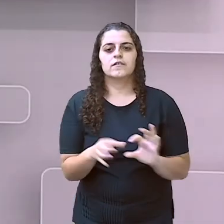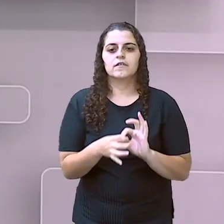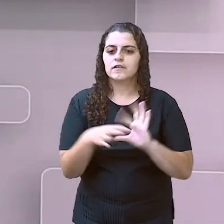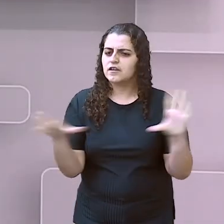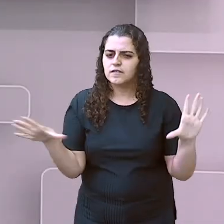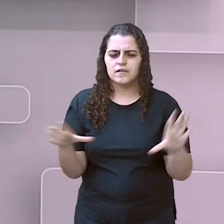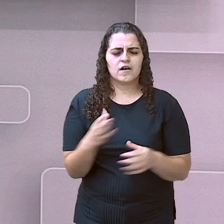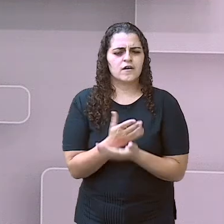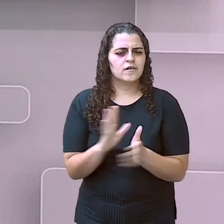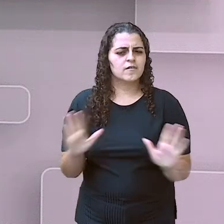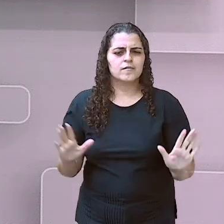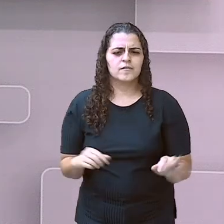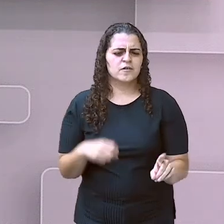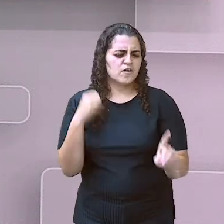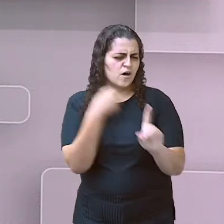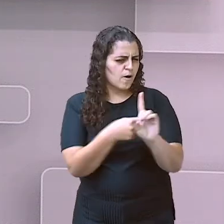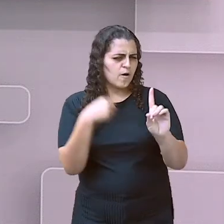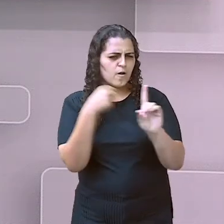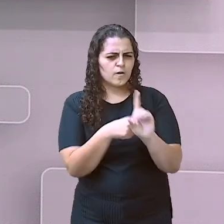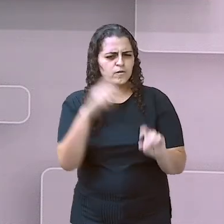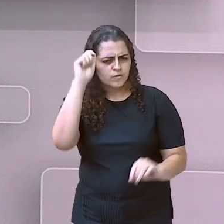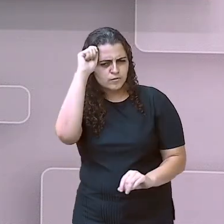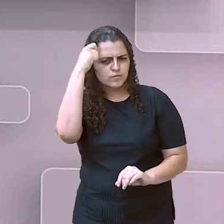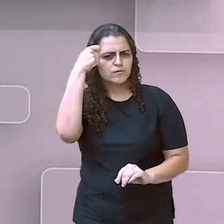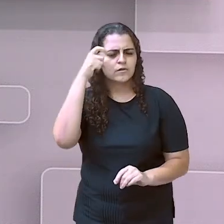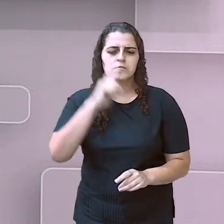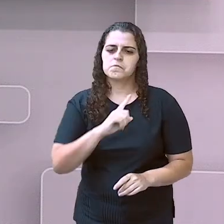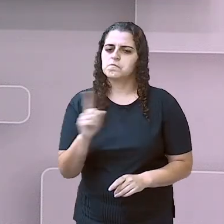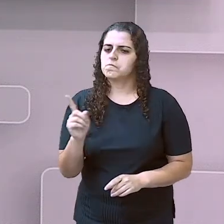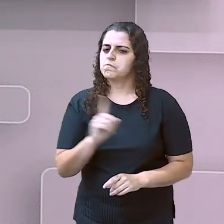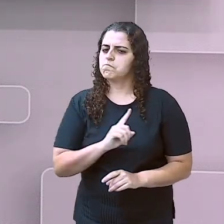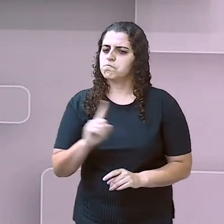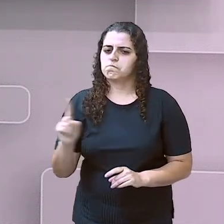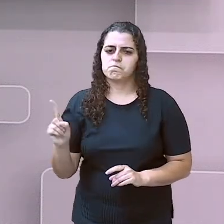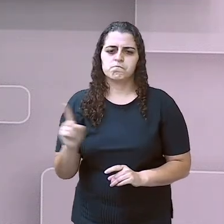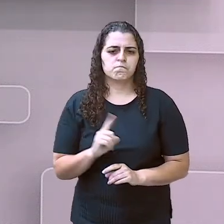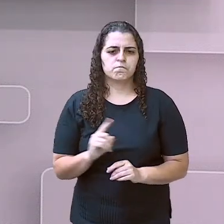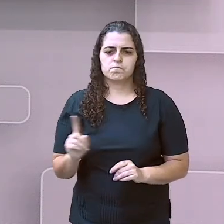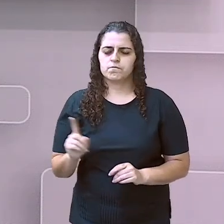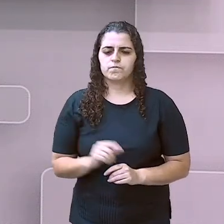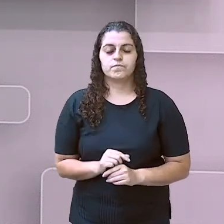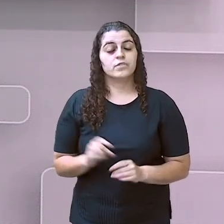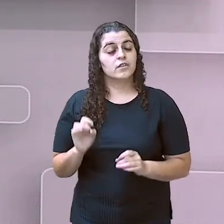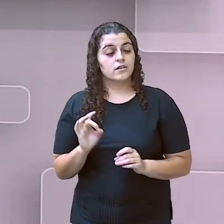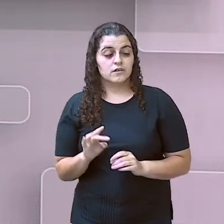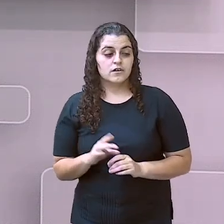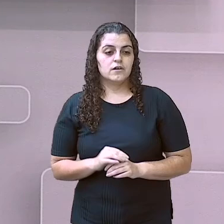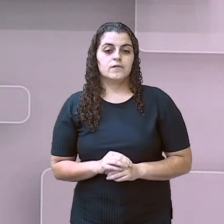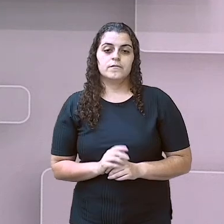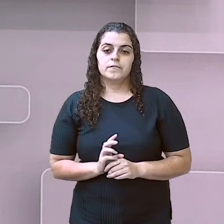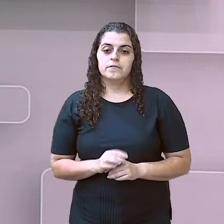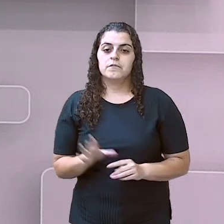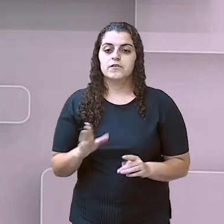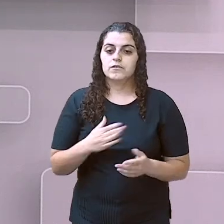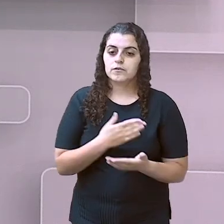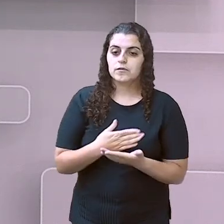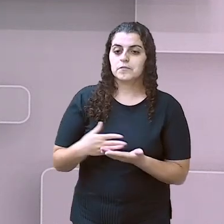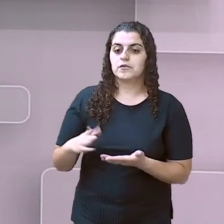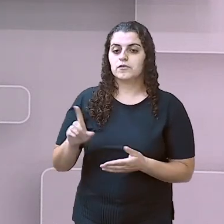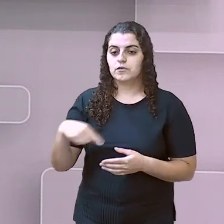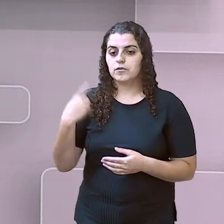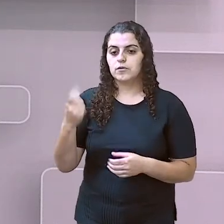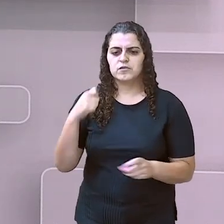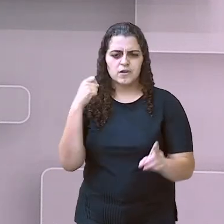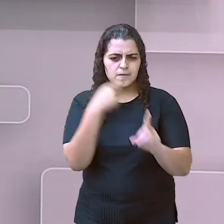professora, acabou a luta dos escravos? Não, gente. De certa forma, sim, mas aí começou